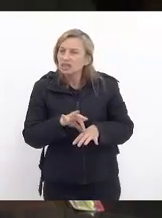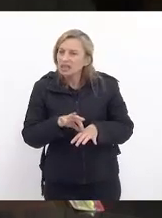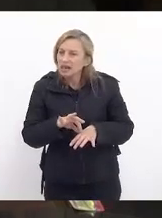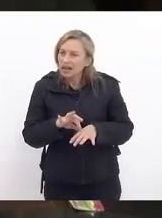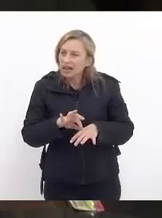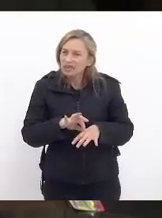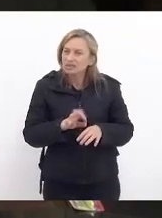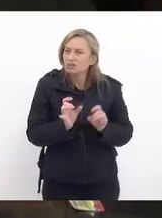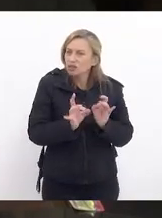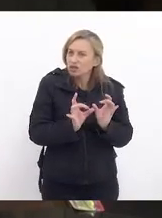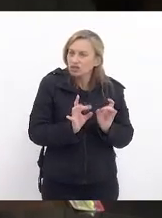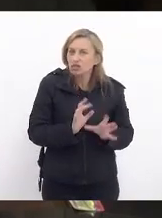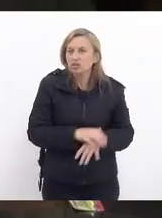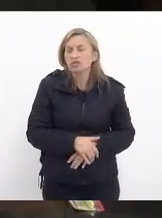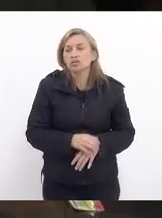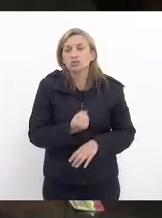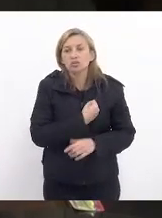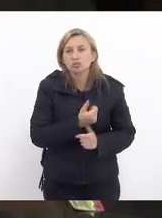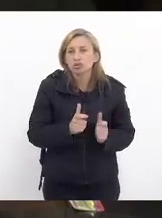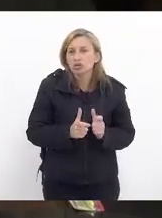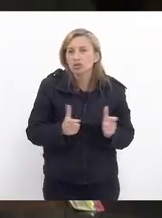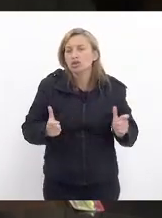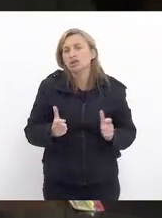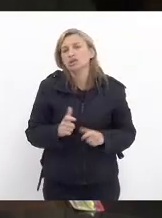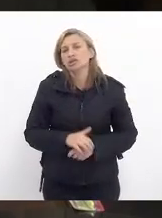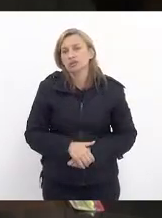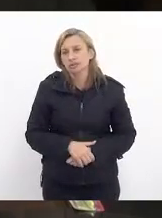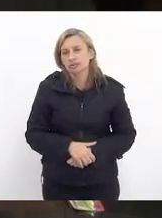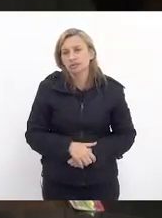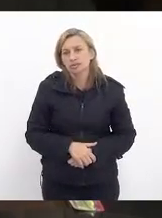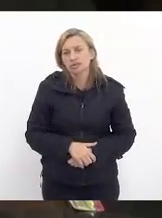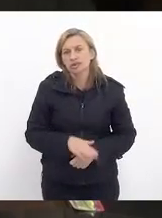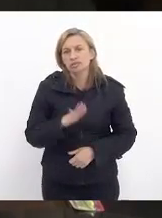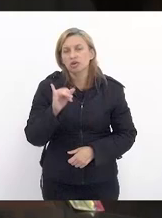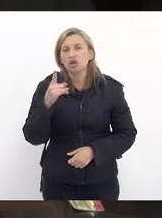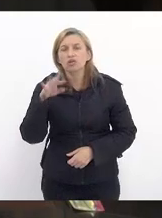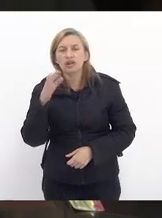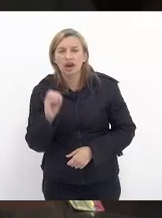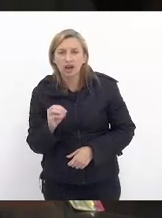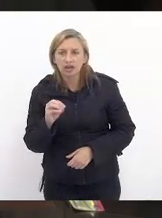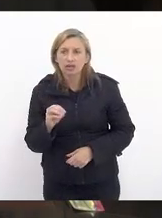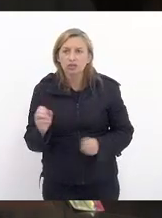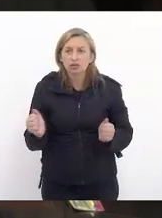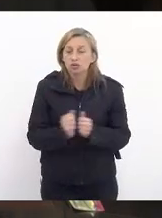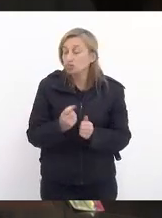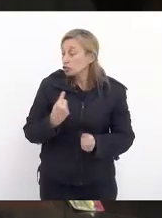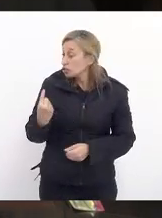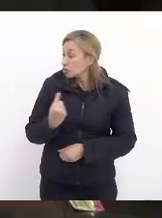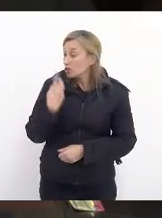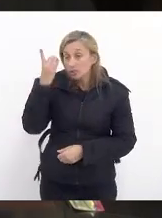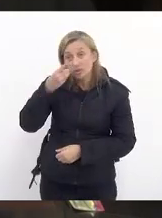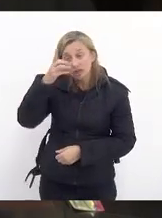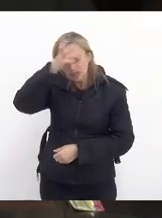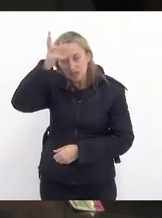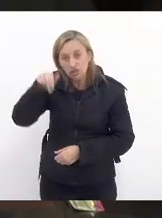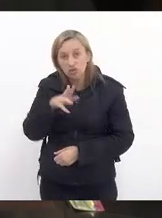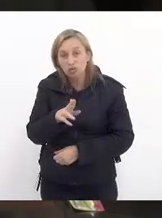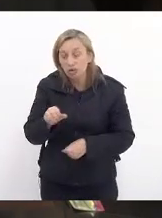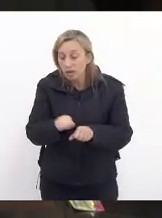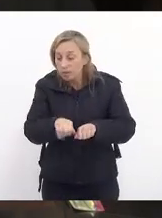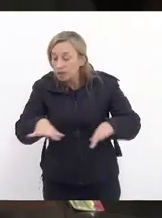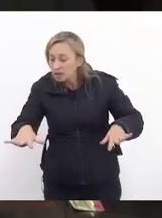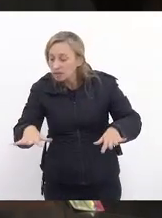que são vendidas aumentou o número de bilionários entre nós Deputado tia Ju ou seja